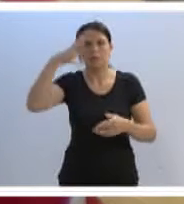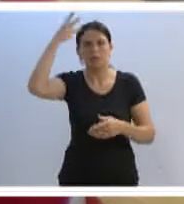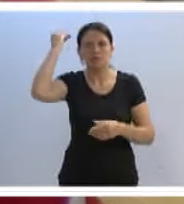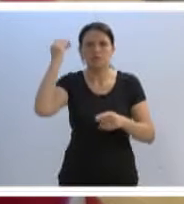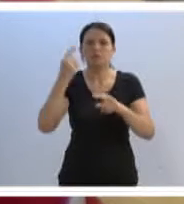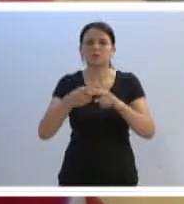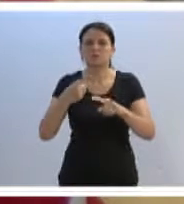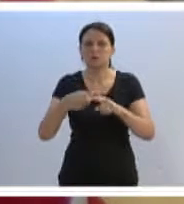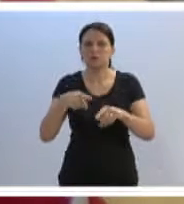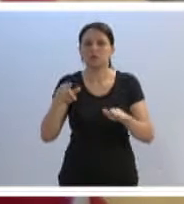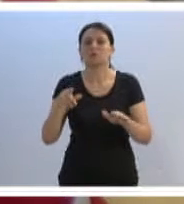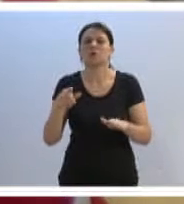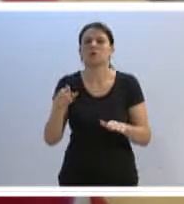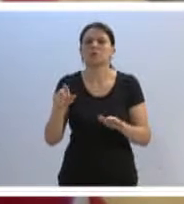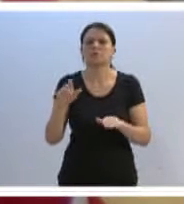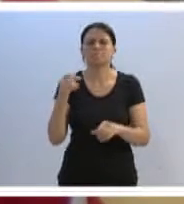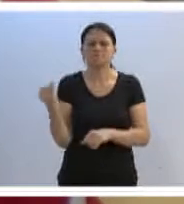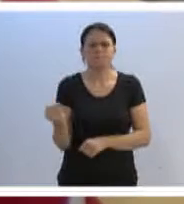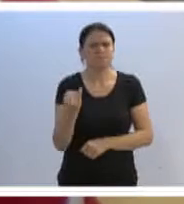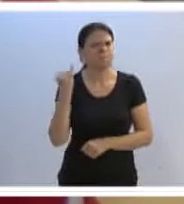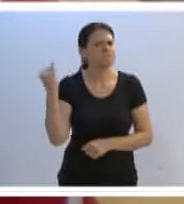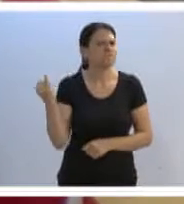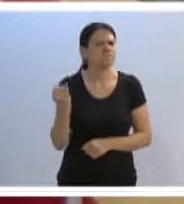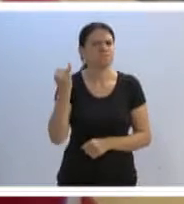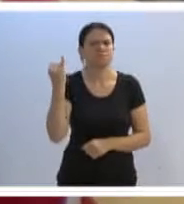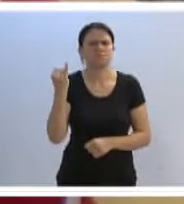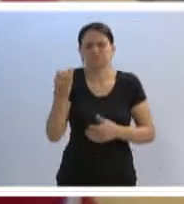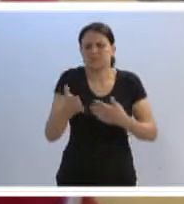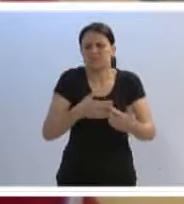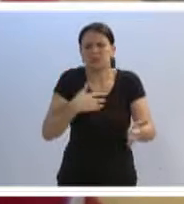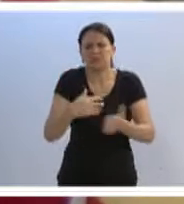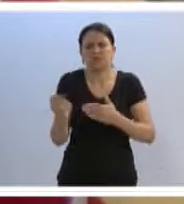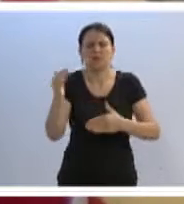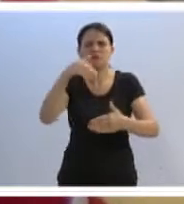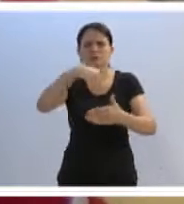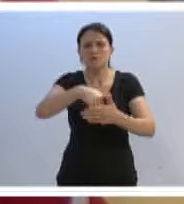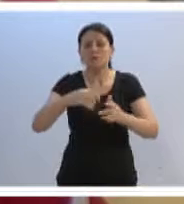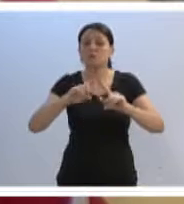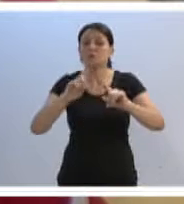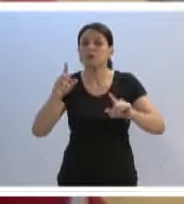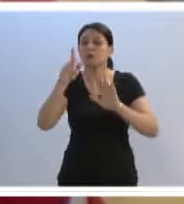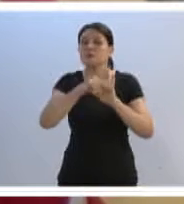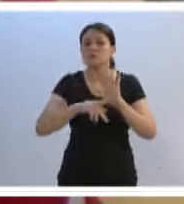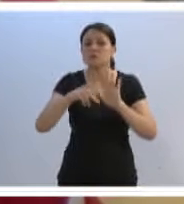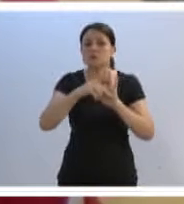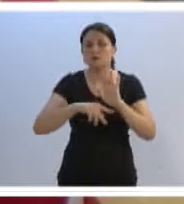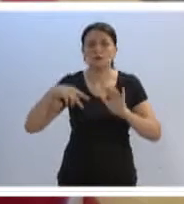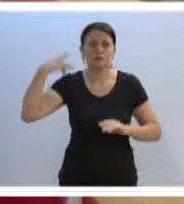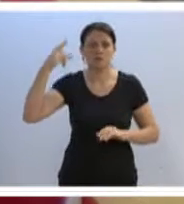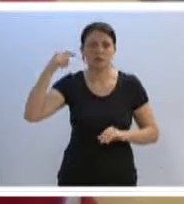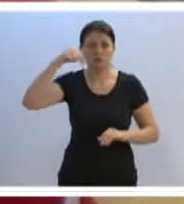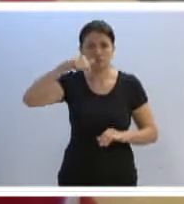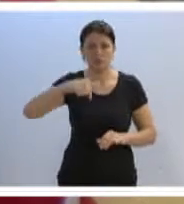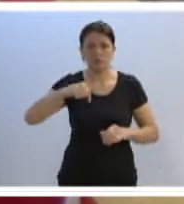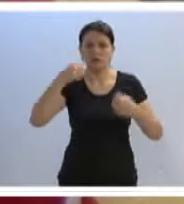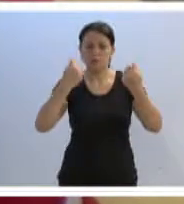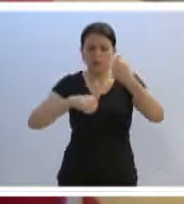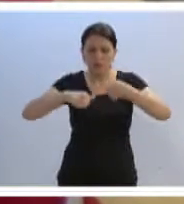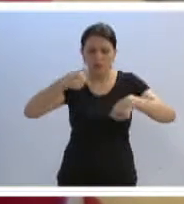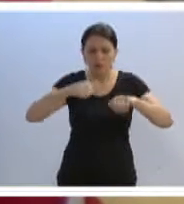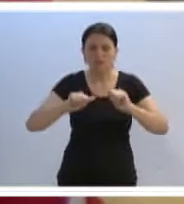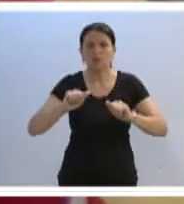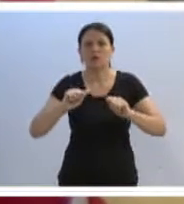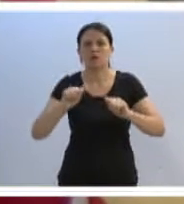papel, e é muito importante, independentemente dos posicionamentos, dos votos, mas que os projetos dos parlamentares dessa casa sejam analisados